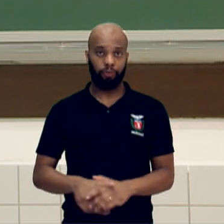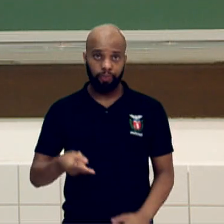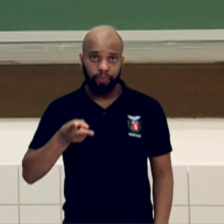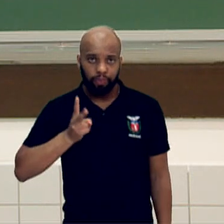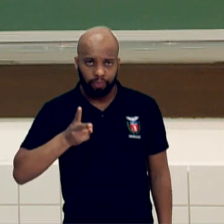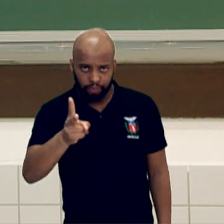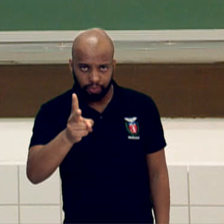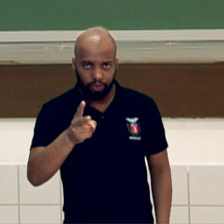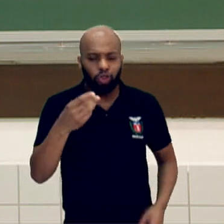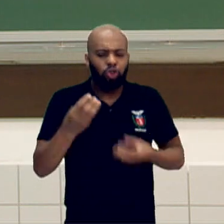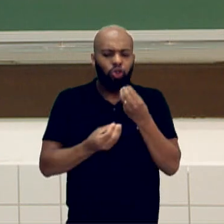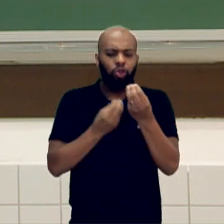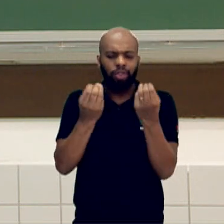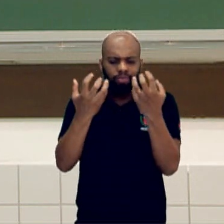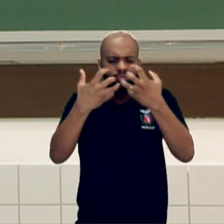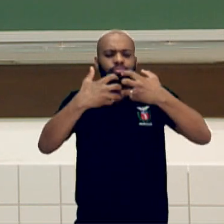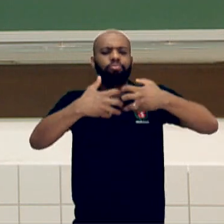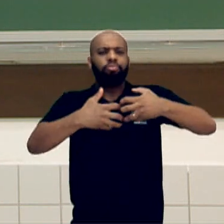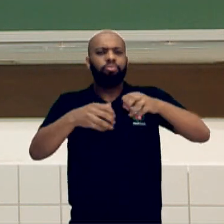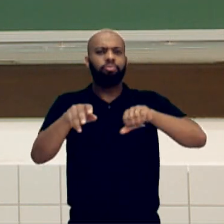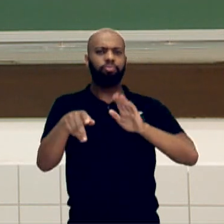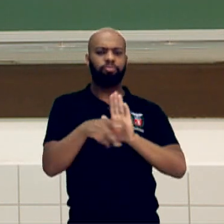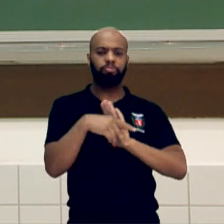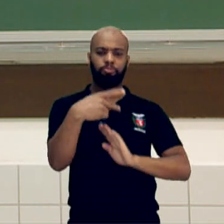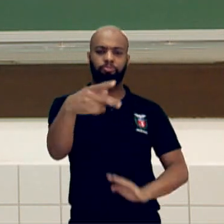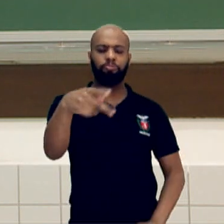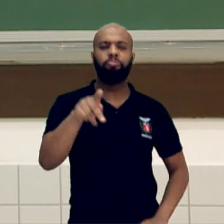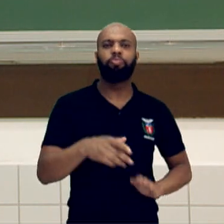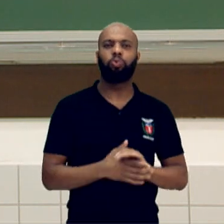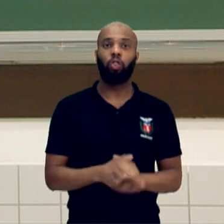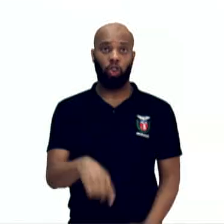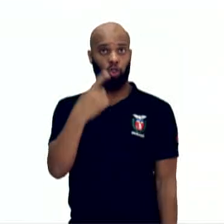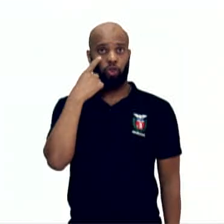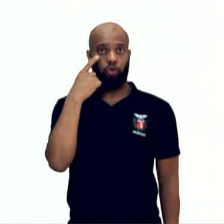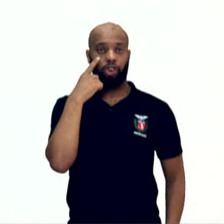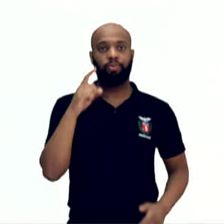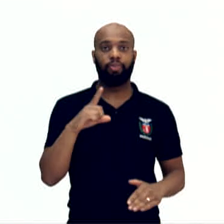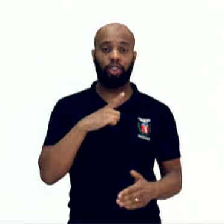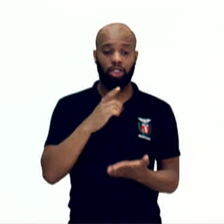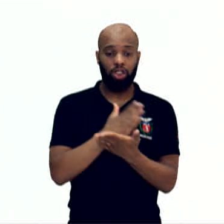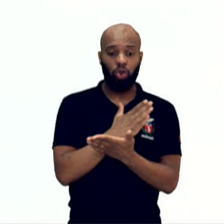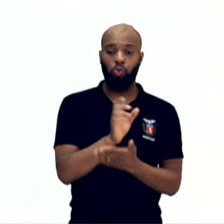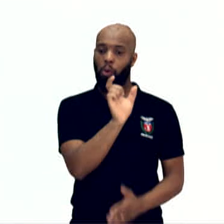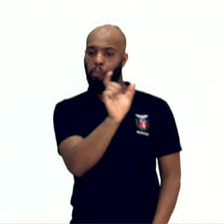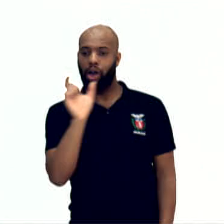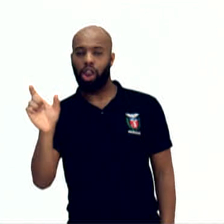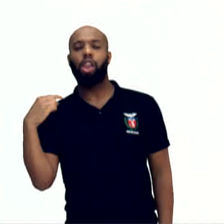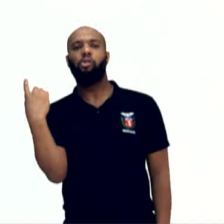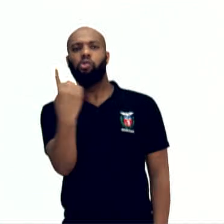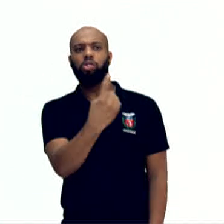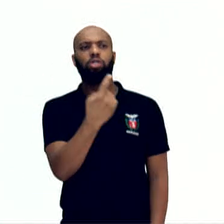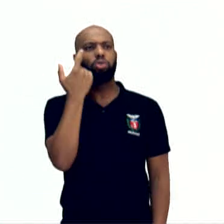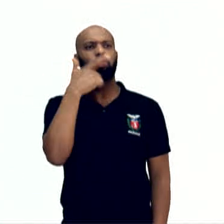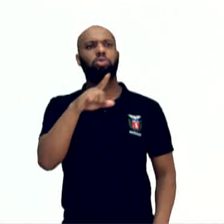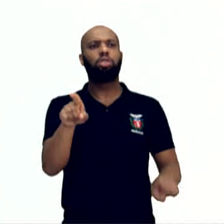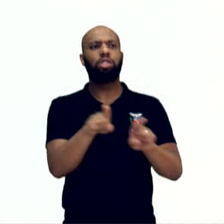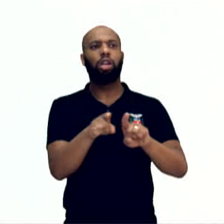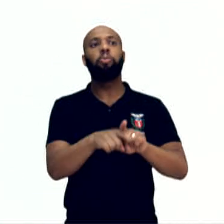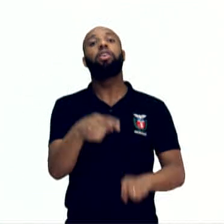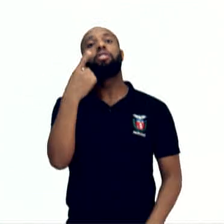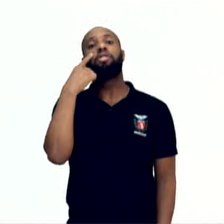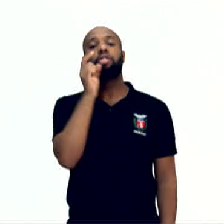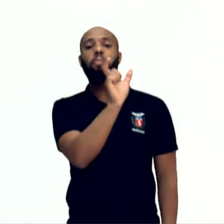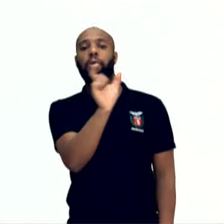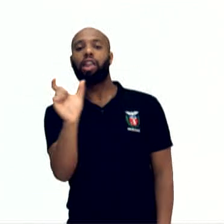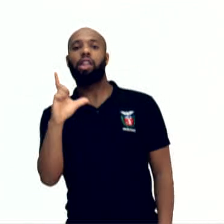Seguimos. E aí, como é que foi a reflexão de vocês? Vejam só, algumas palavras que nós podemos apurá-las como